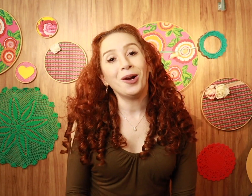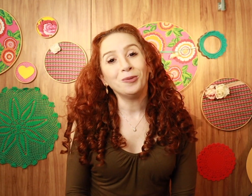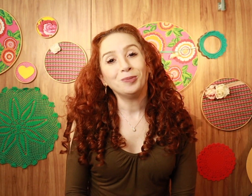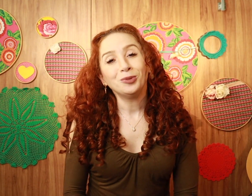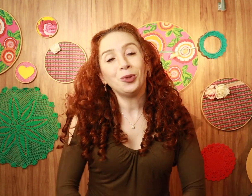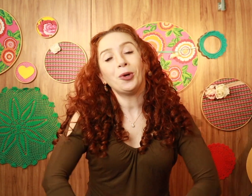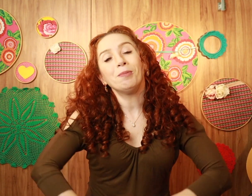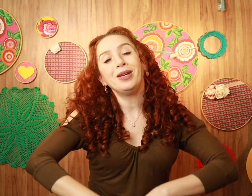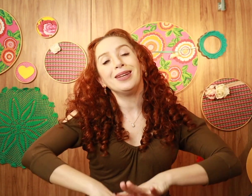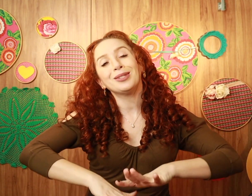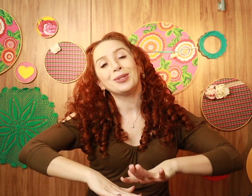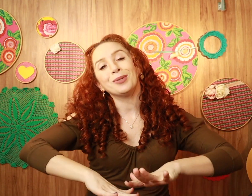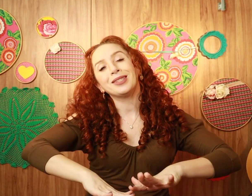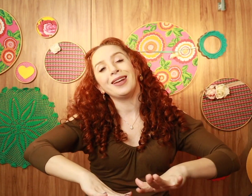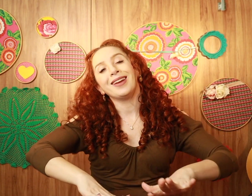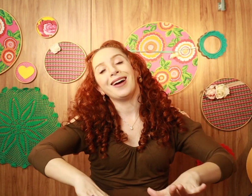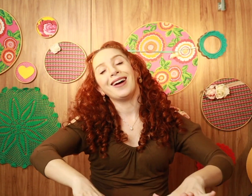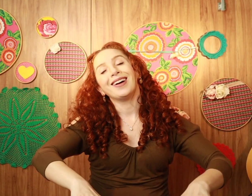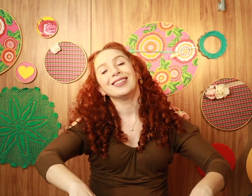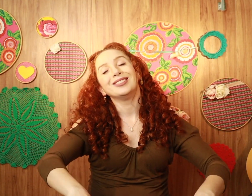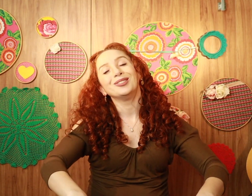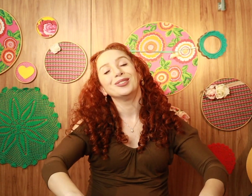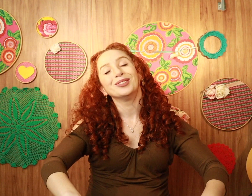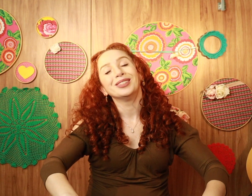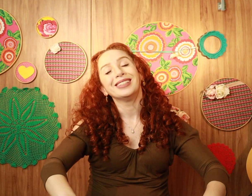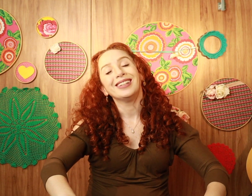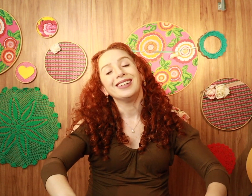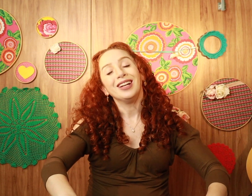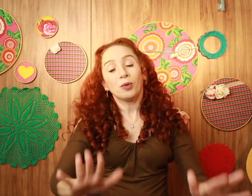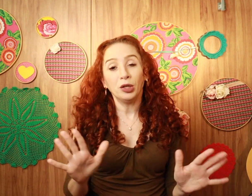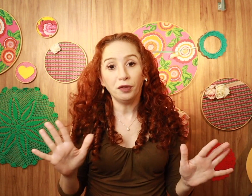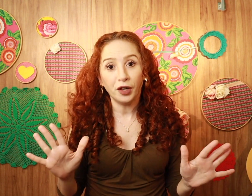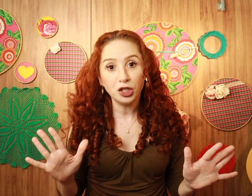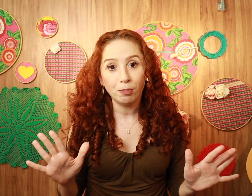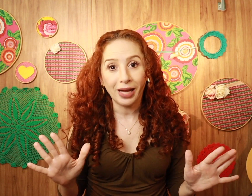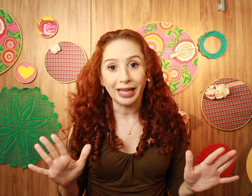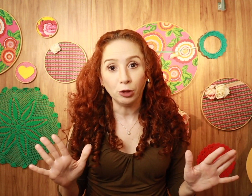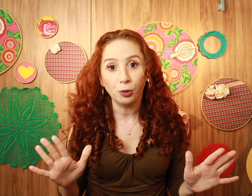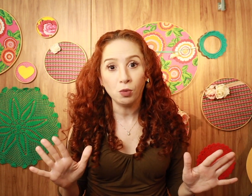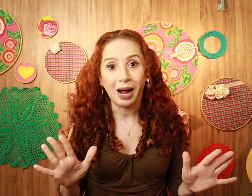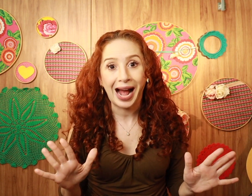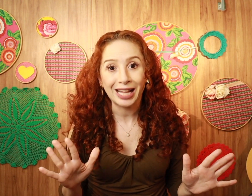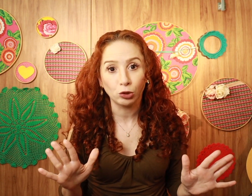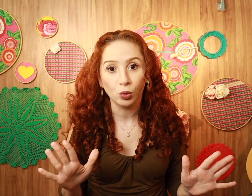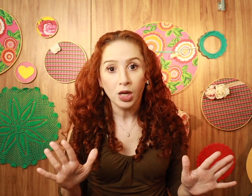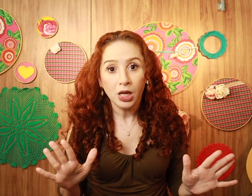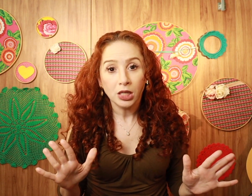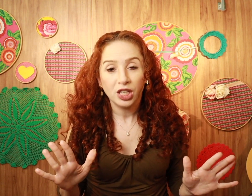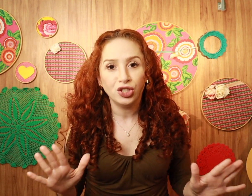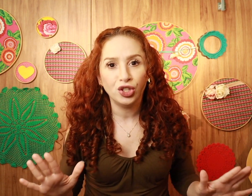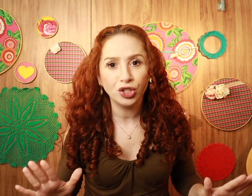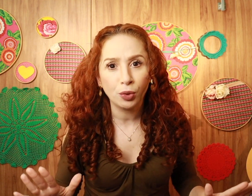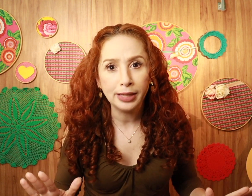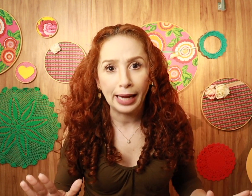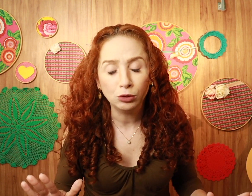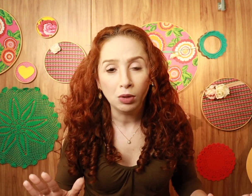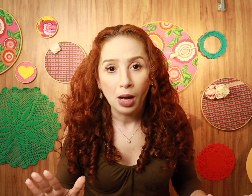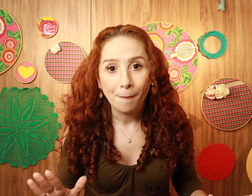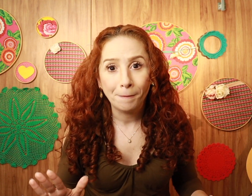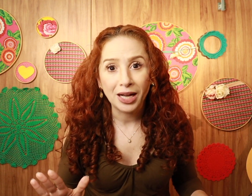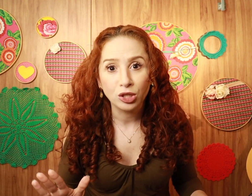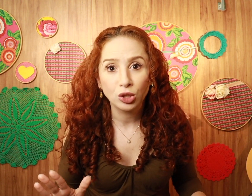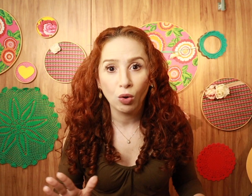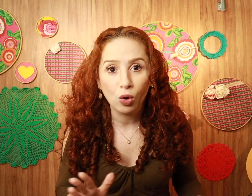Um leão dormia sossegado, quando foi despertado por um rato que,